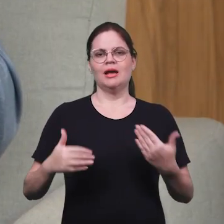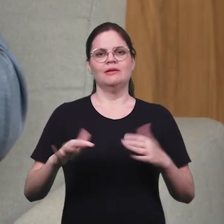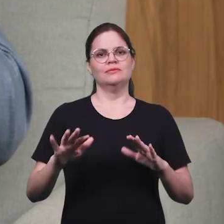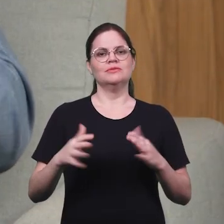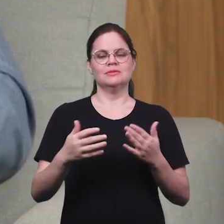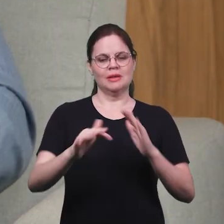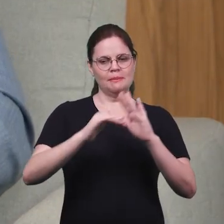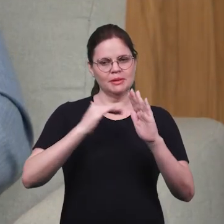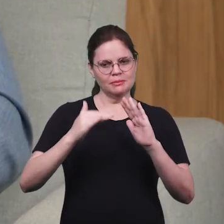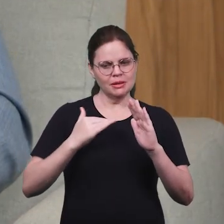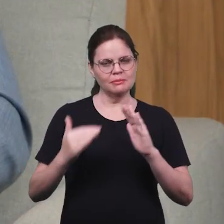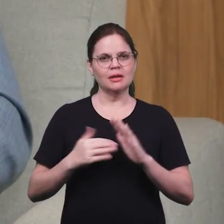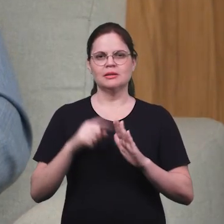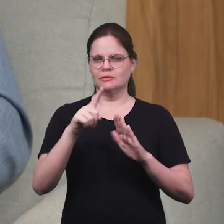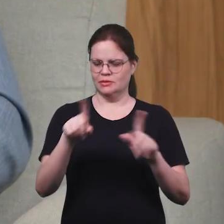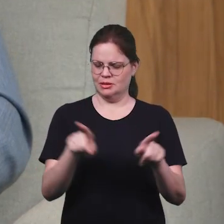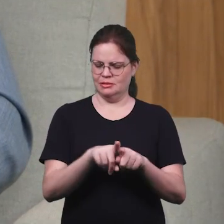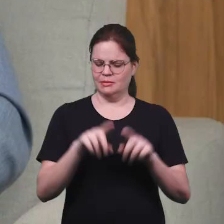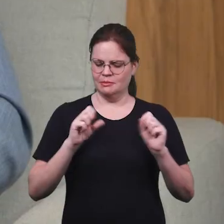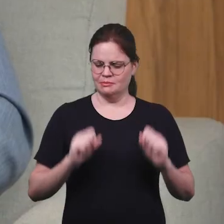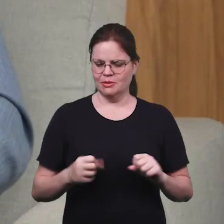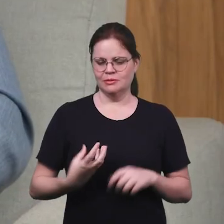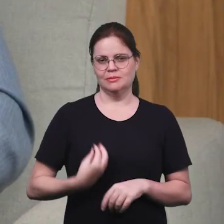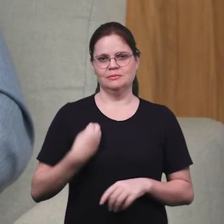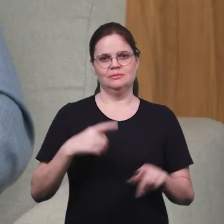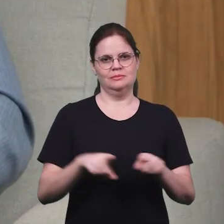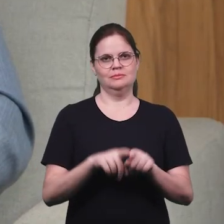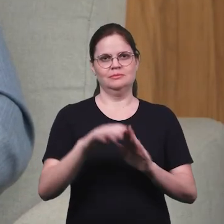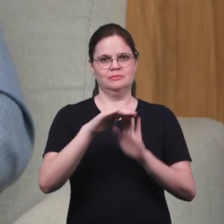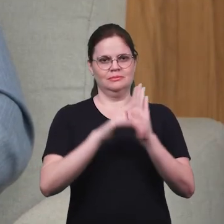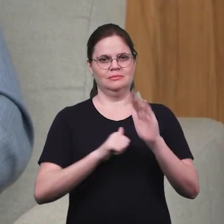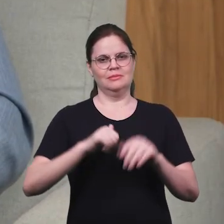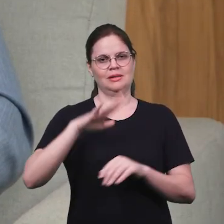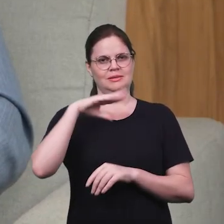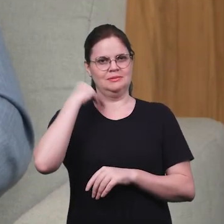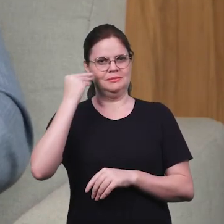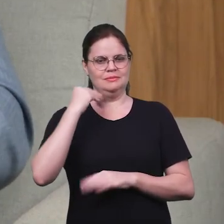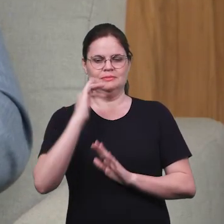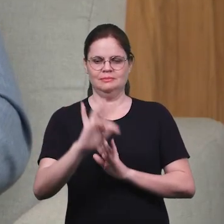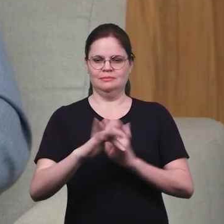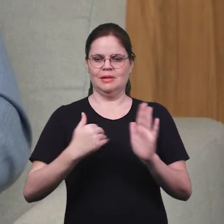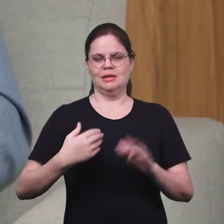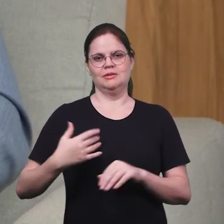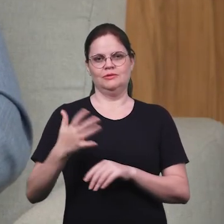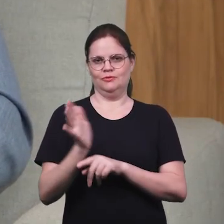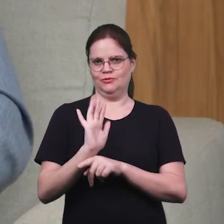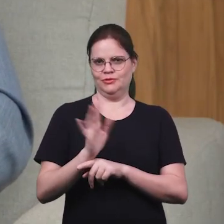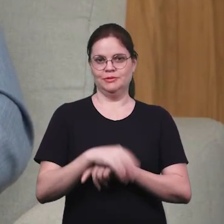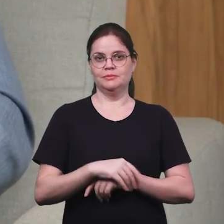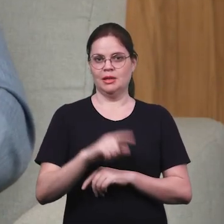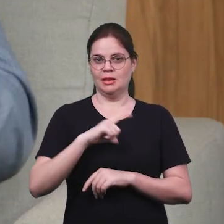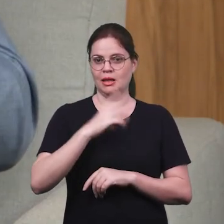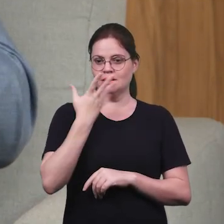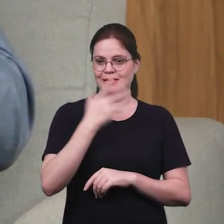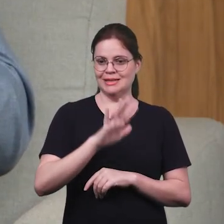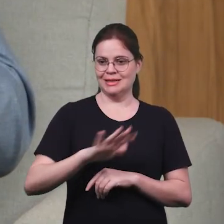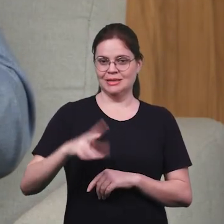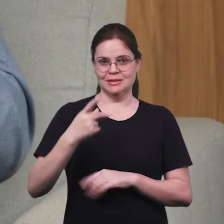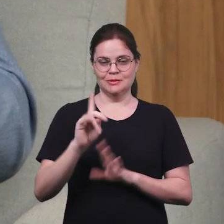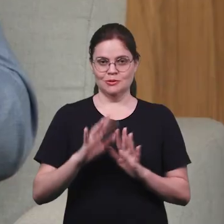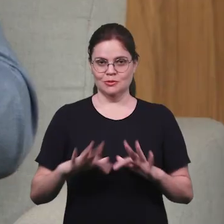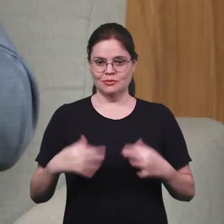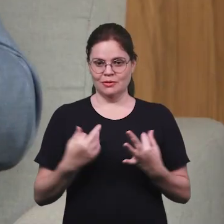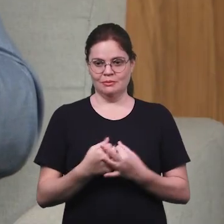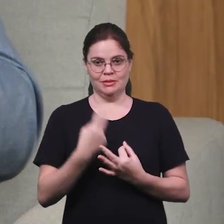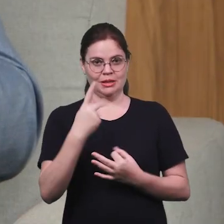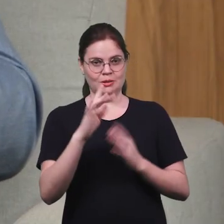você pode participar conosco também. Você pode ser um participante do programa Mais Sábios. Envie o seu vídeo, né? Tem uma criança na